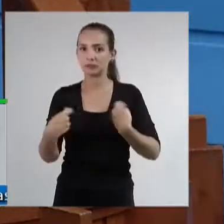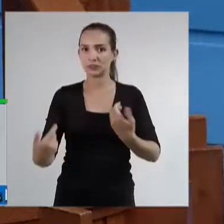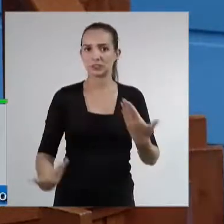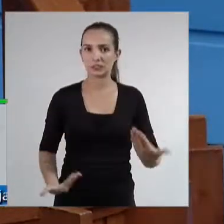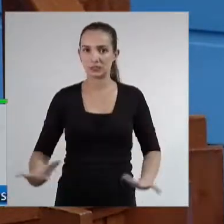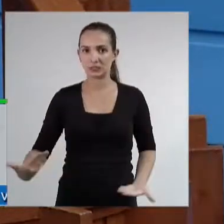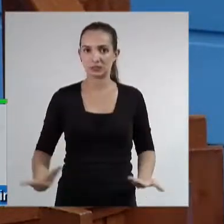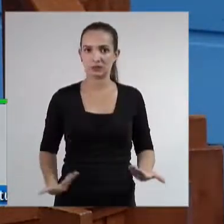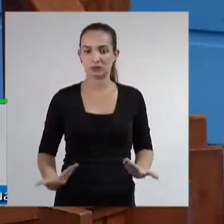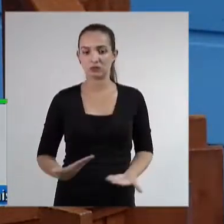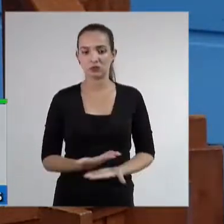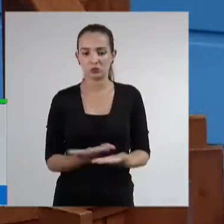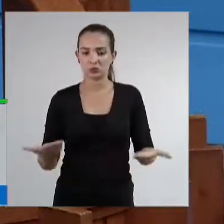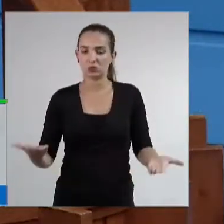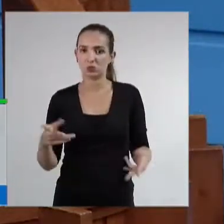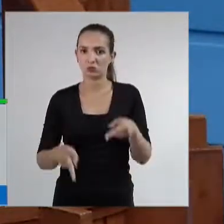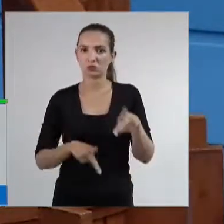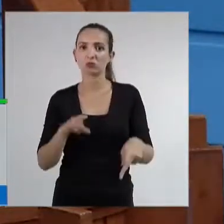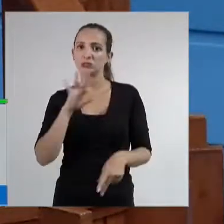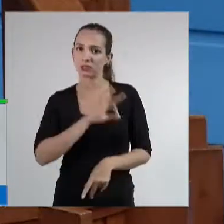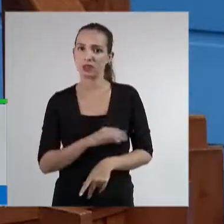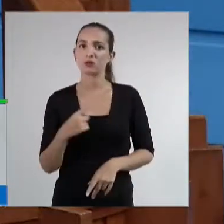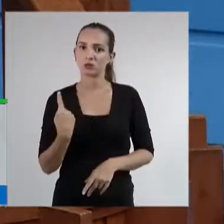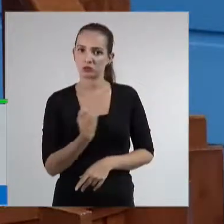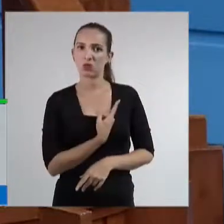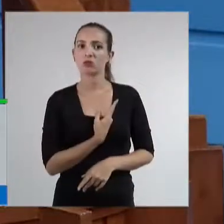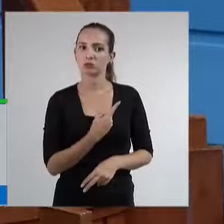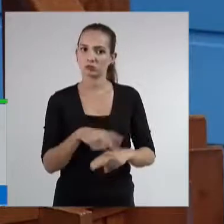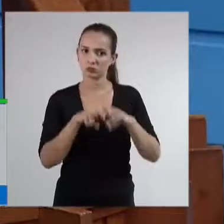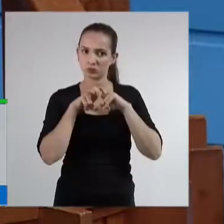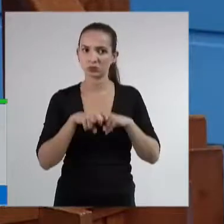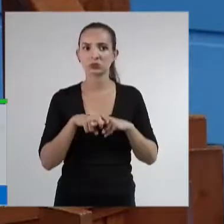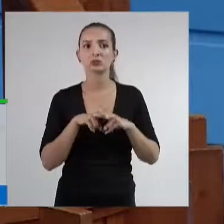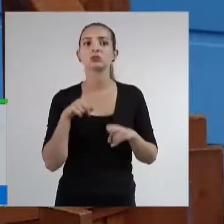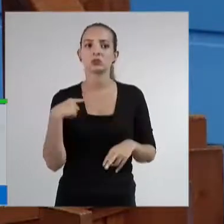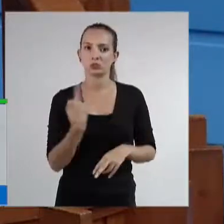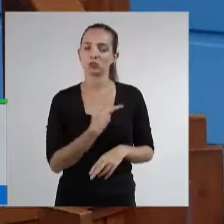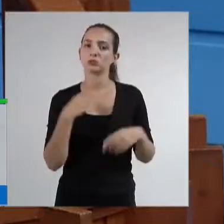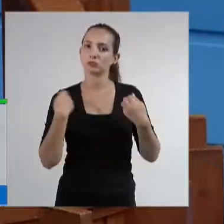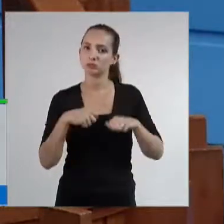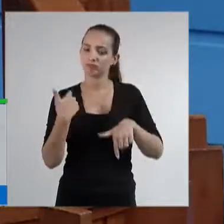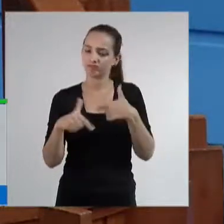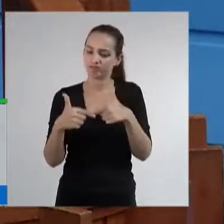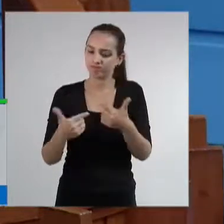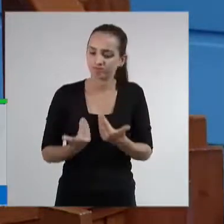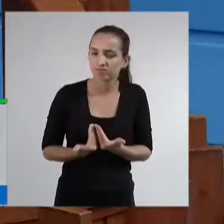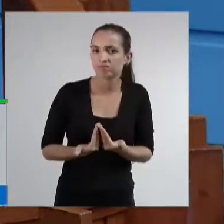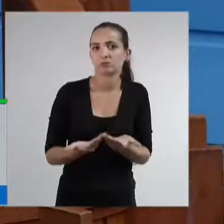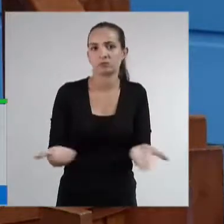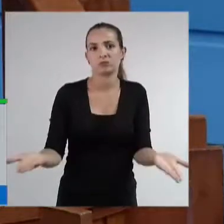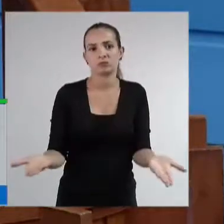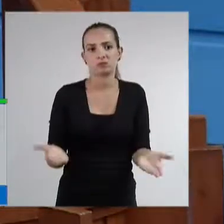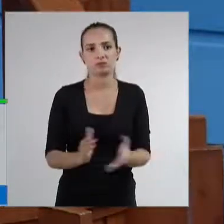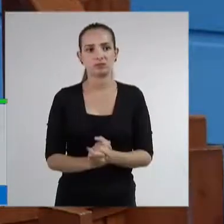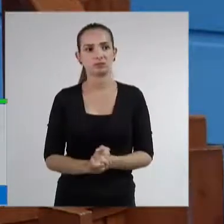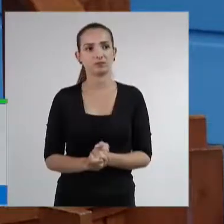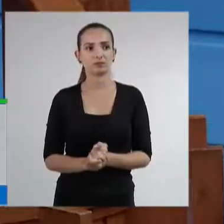o povo. Recebemos para isso. Nós temos que dar essa contrapartida. Nós